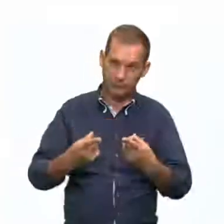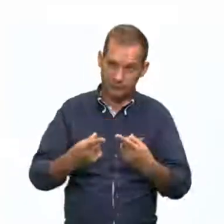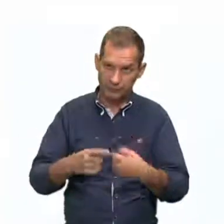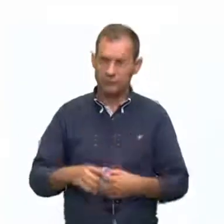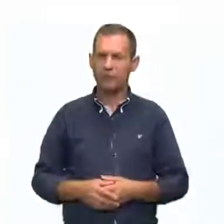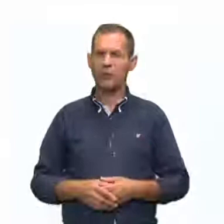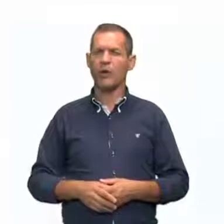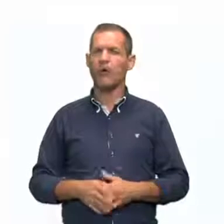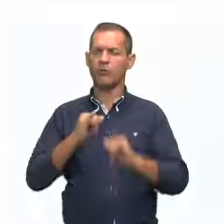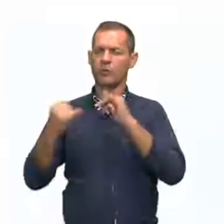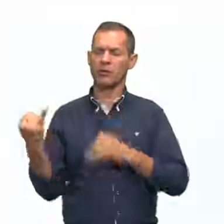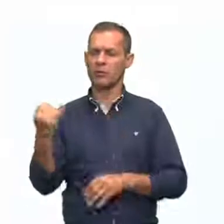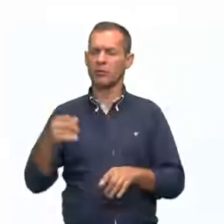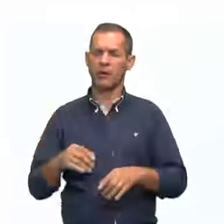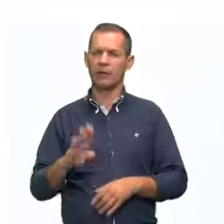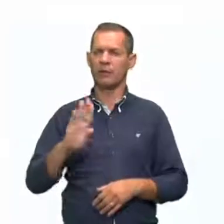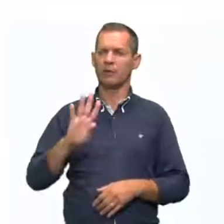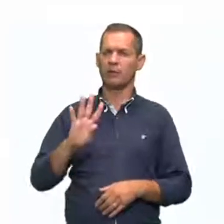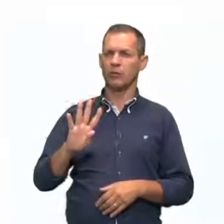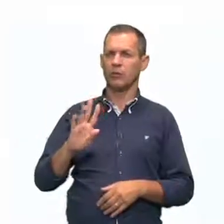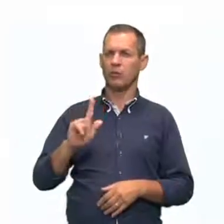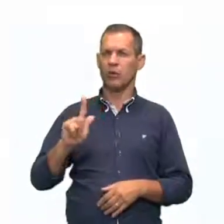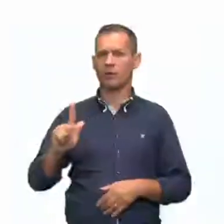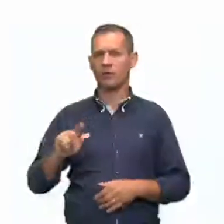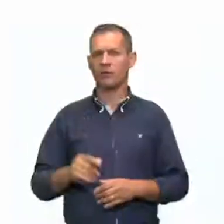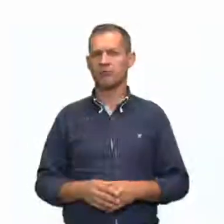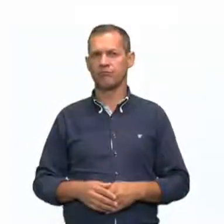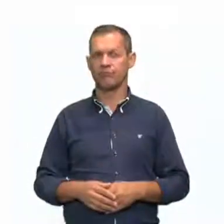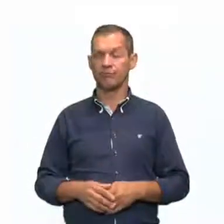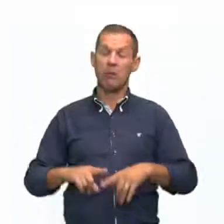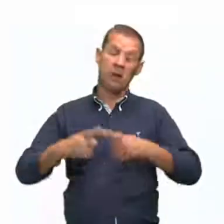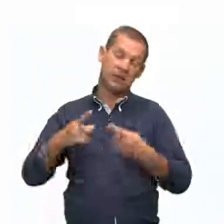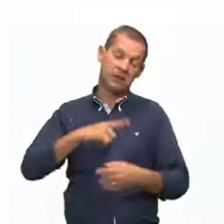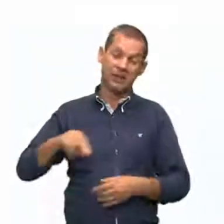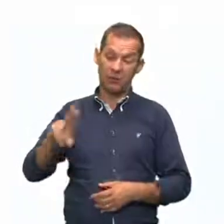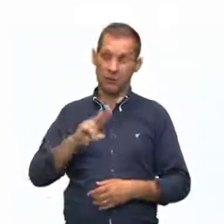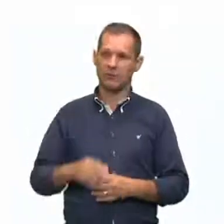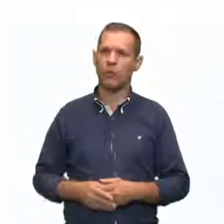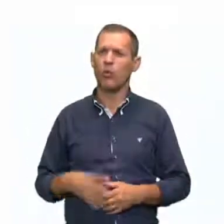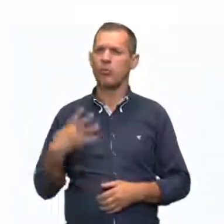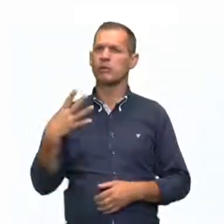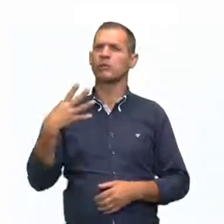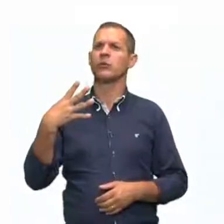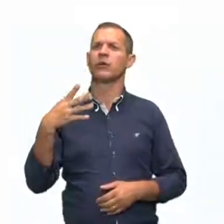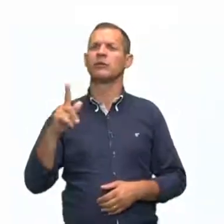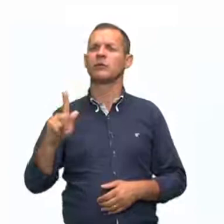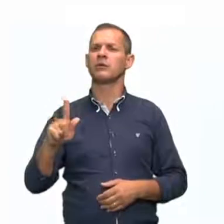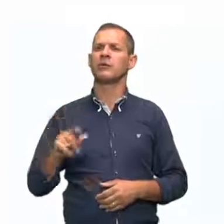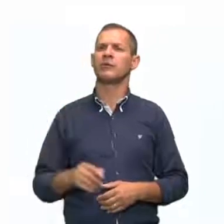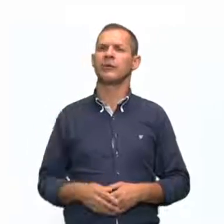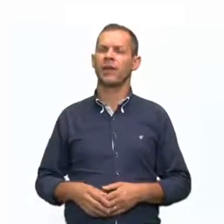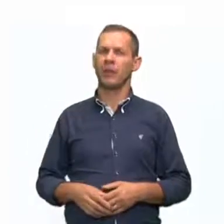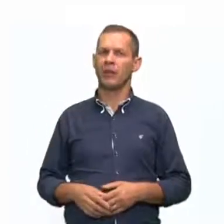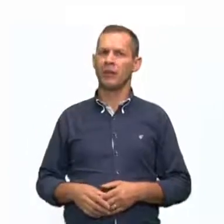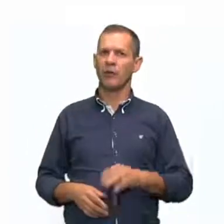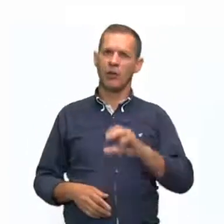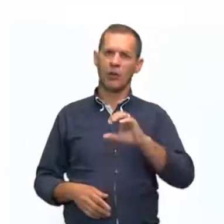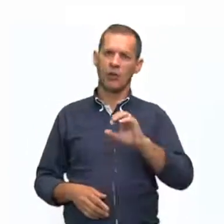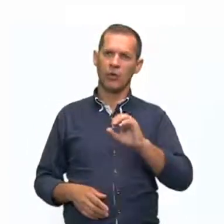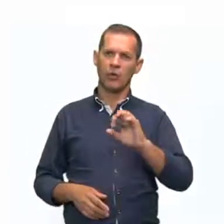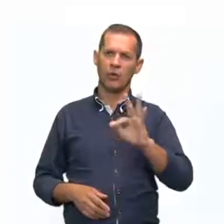Alguns fatores importantes do 4G. Ele utiliza o